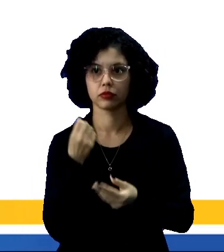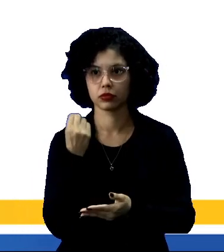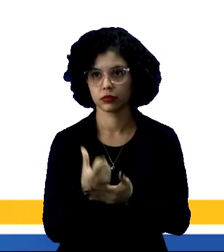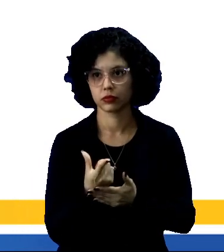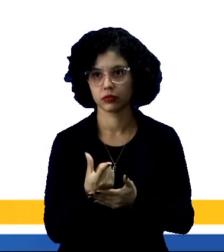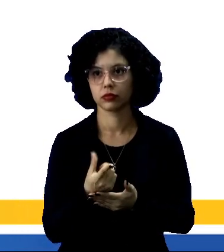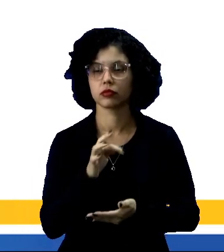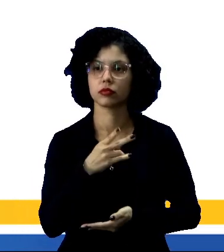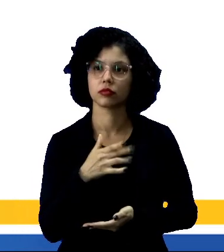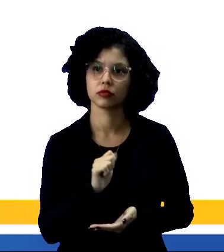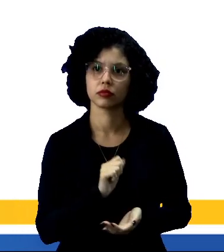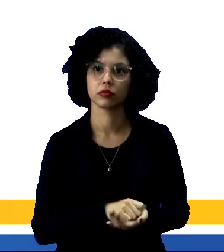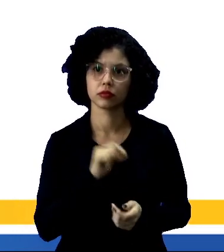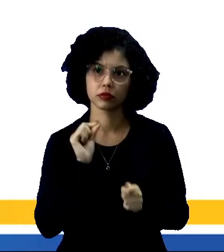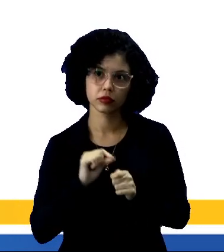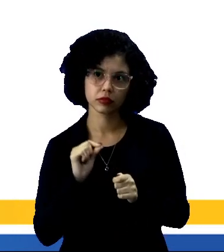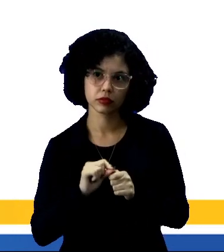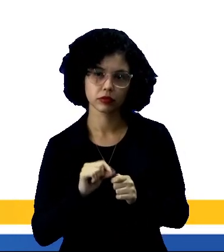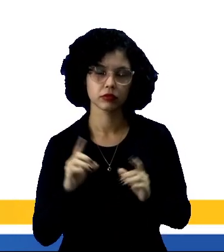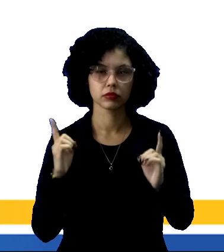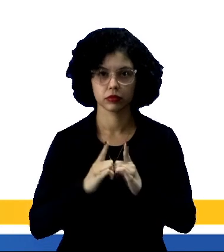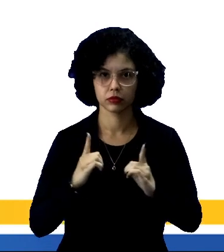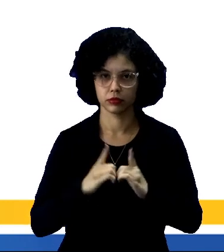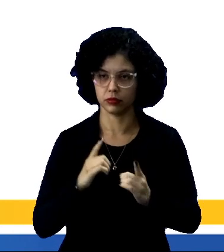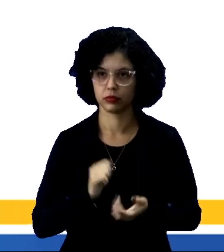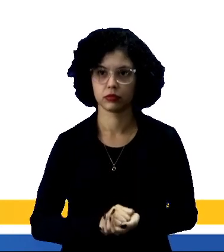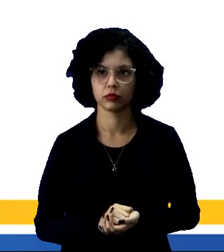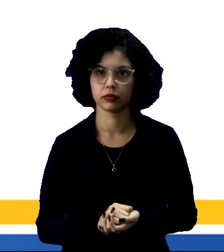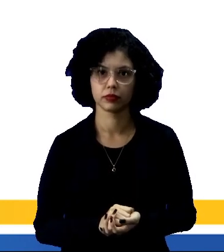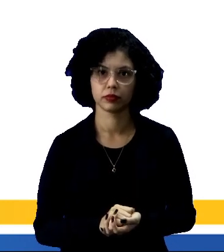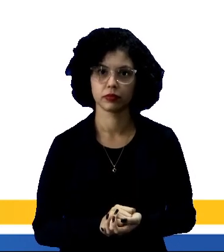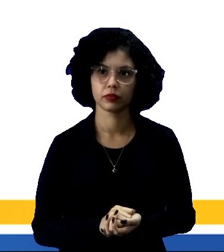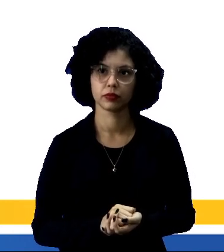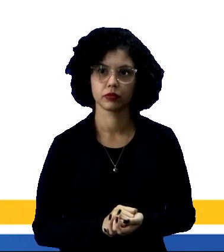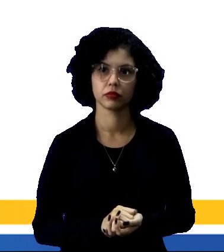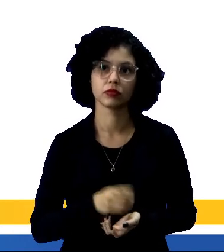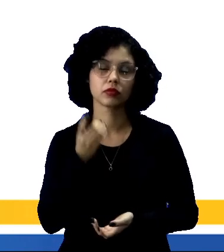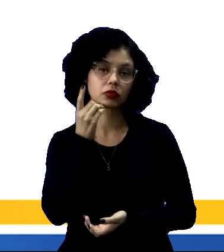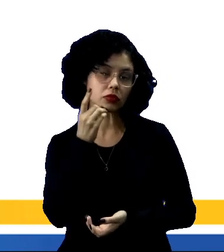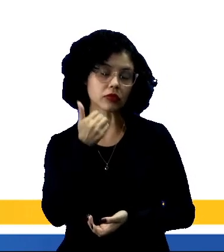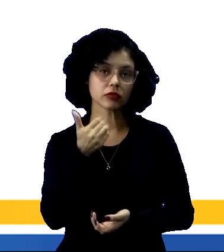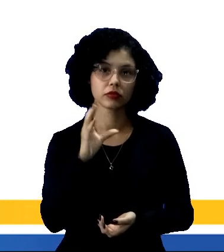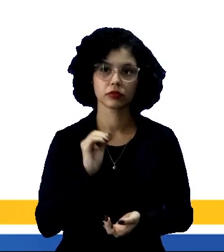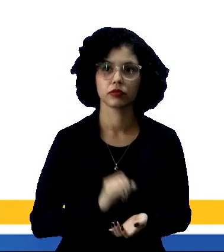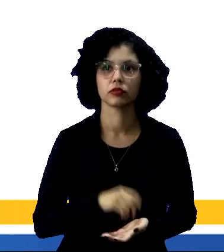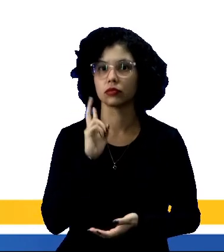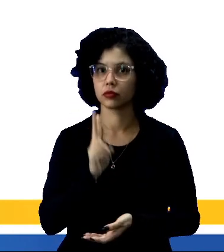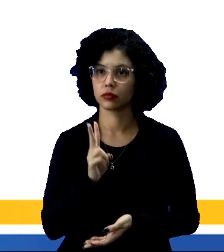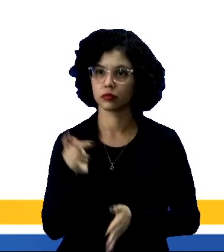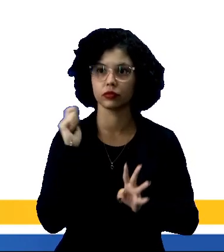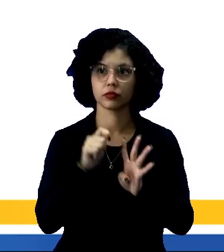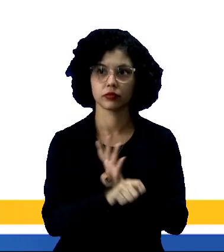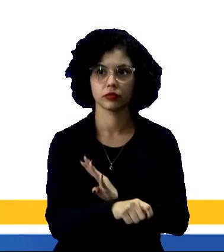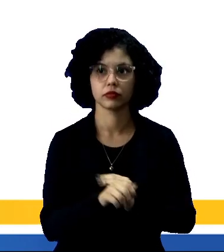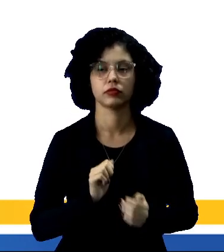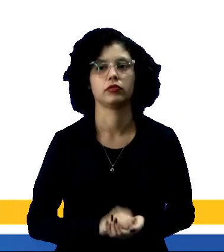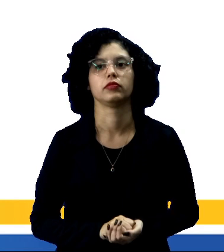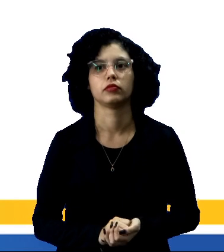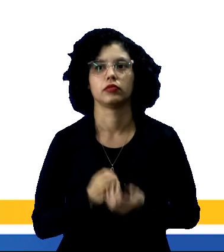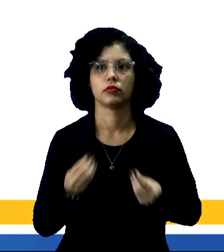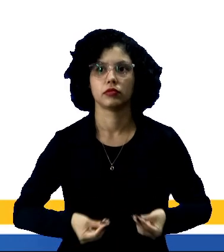paguei a taxa para que fosse realizado o serviço. No dia 10 do mesmo mês, foi-me